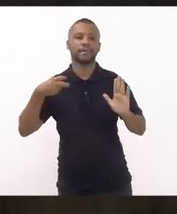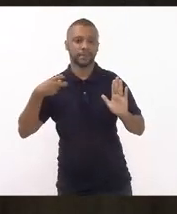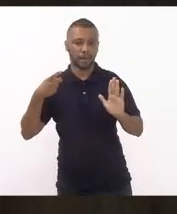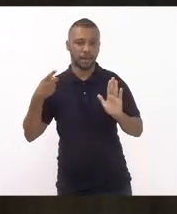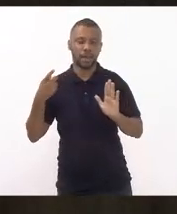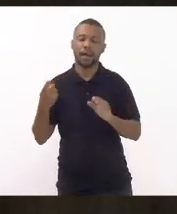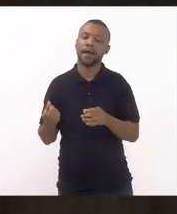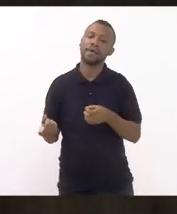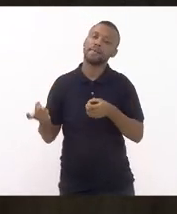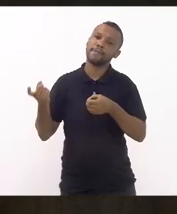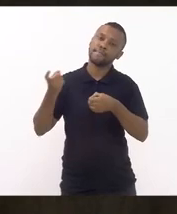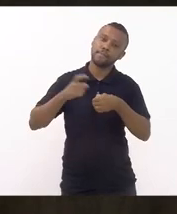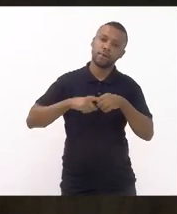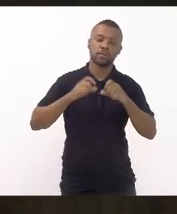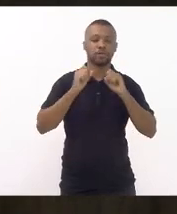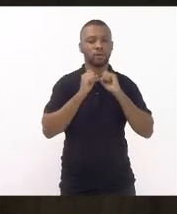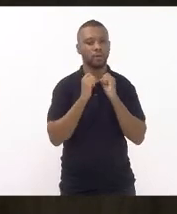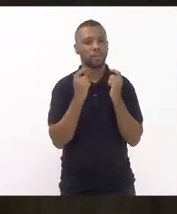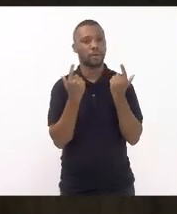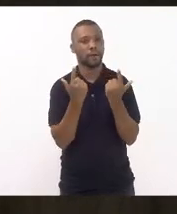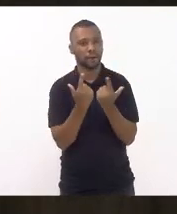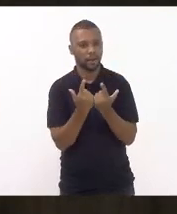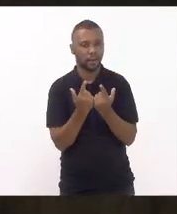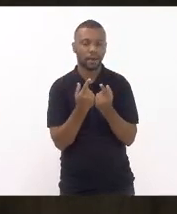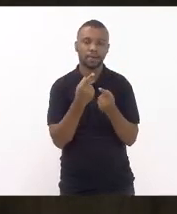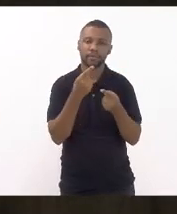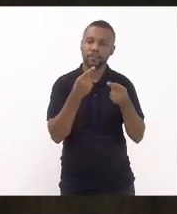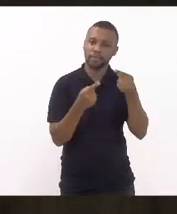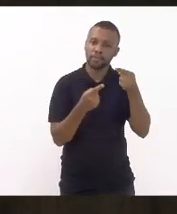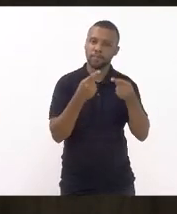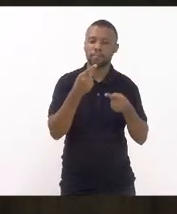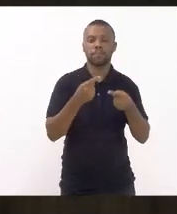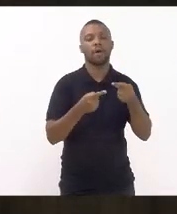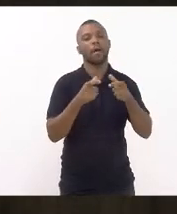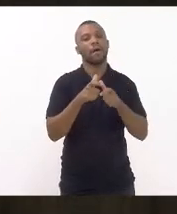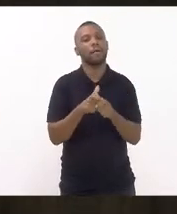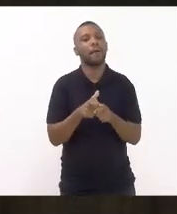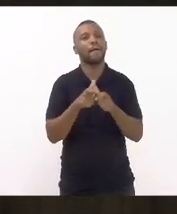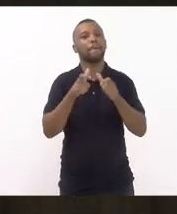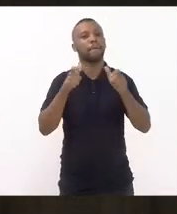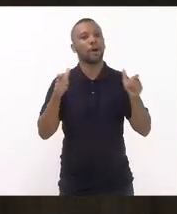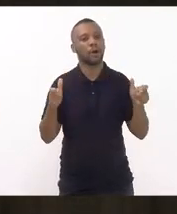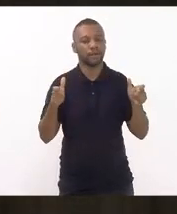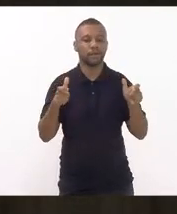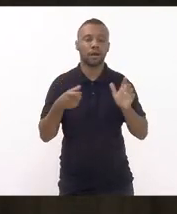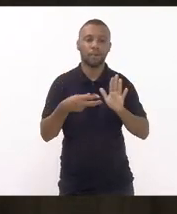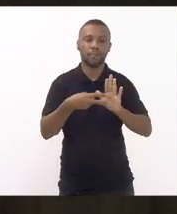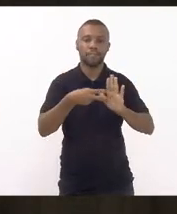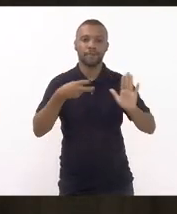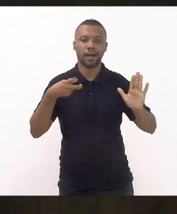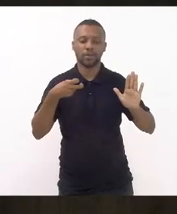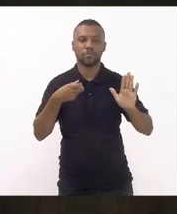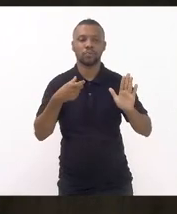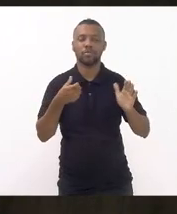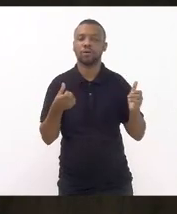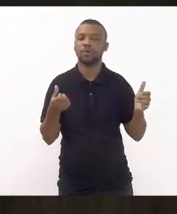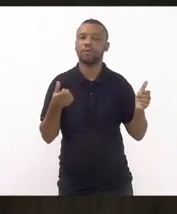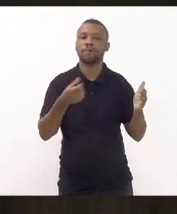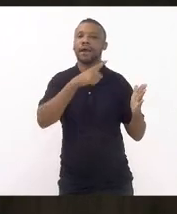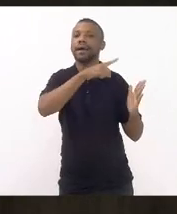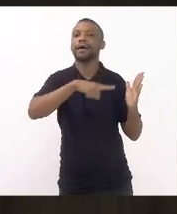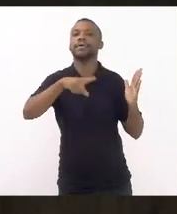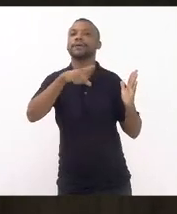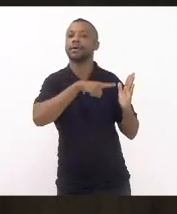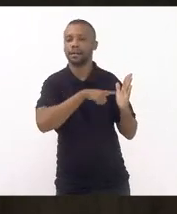Voltou para a Assembleia Legislativa, por imensa e ampla maioria, o veto foi derrubado.